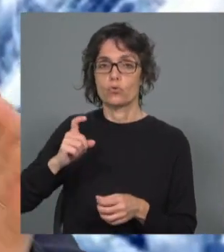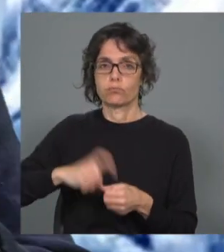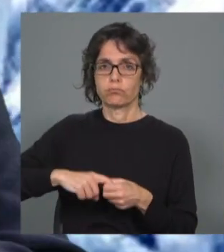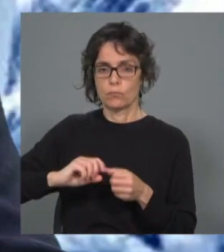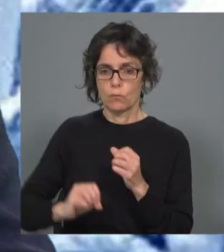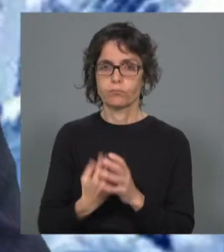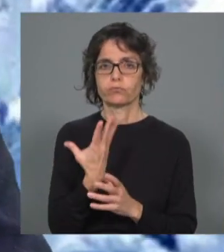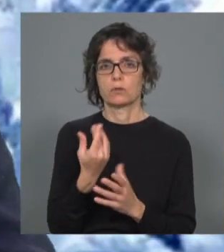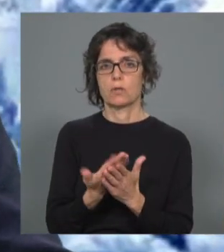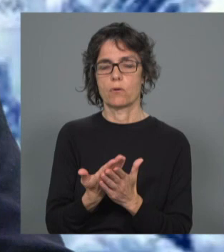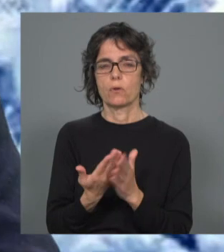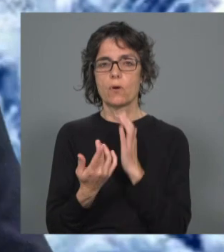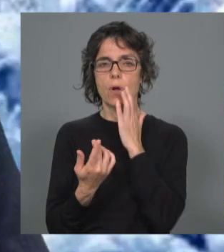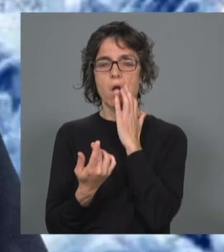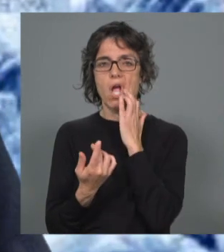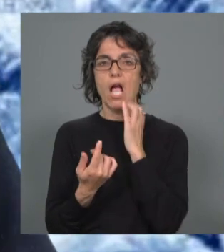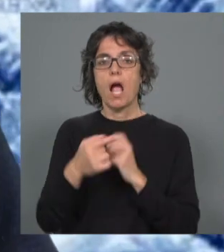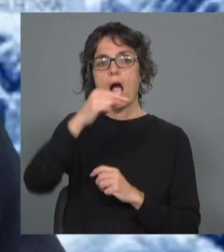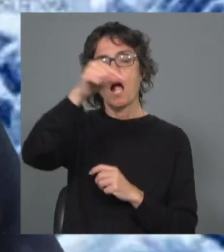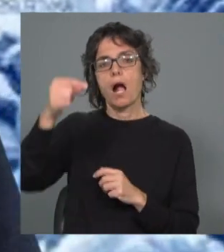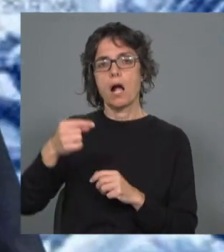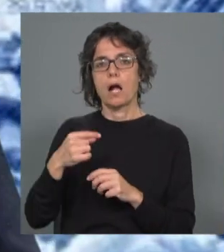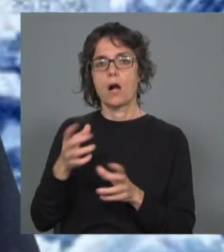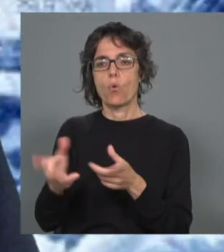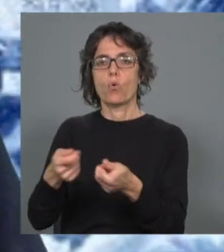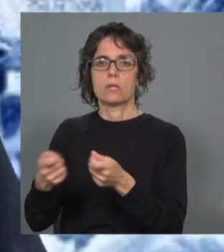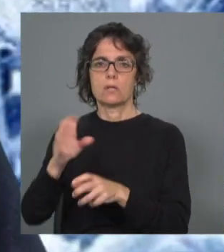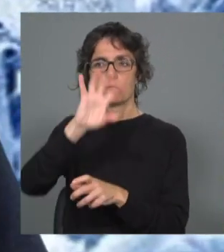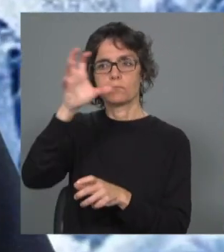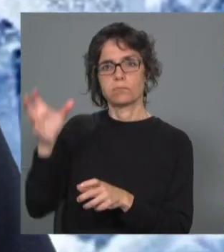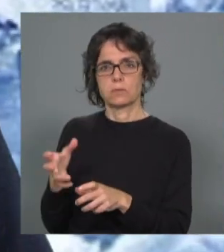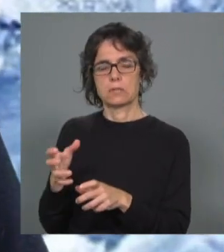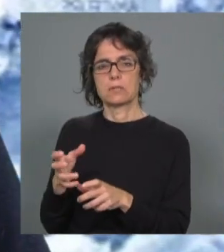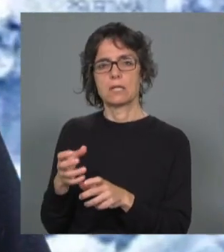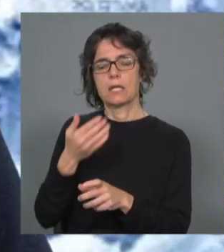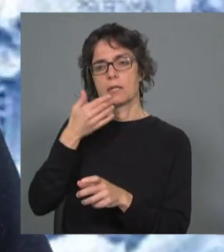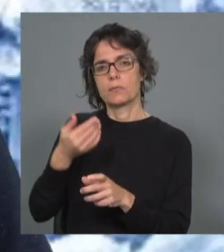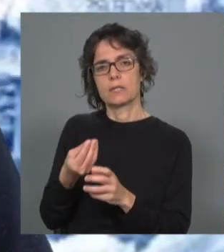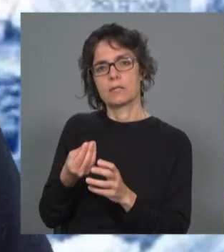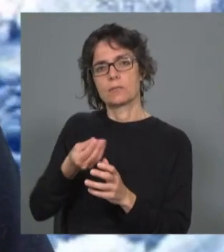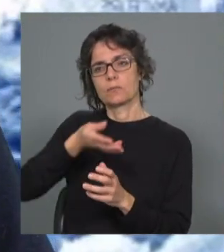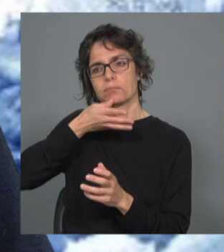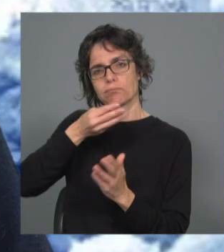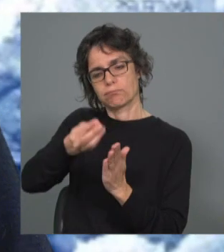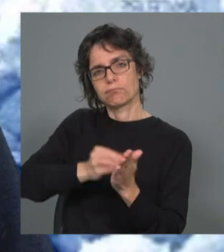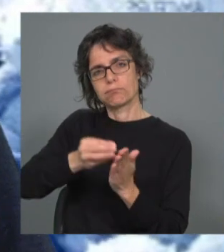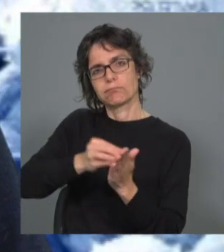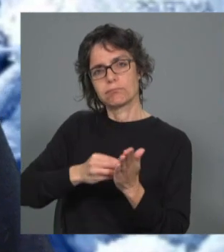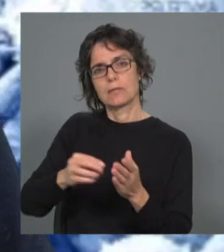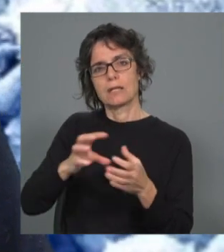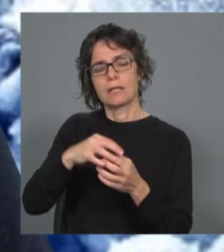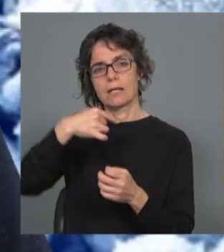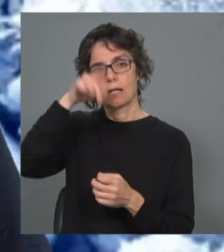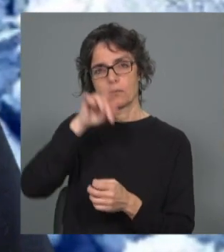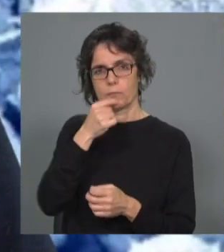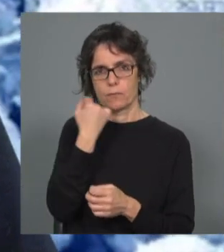a organizações, digamos, de países diferentes cada ano para fazer uma mensagem a propósito do Dia do Trabalhador, do 1º